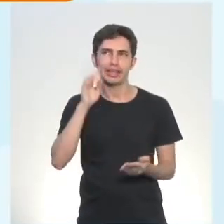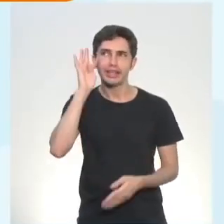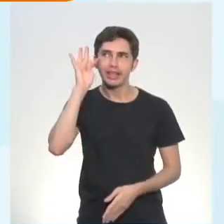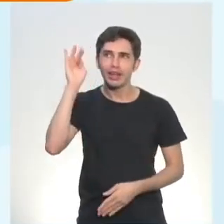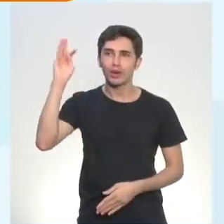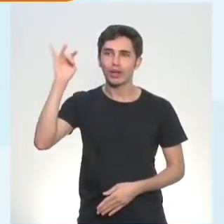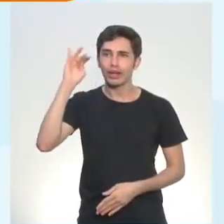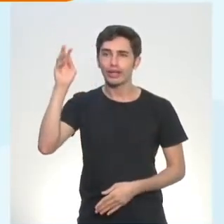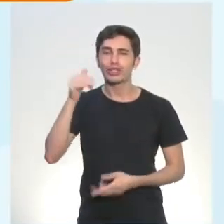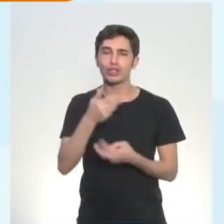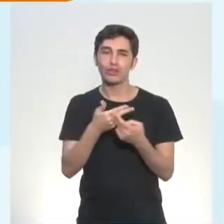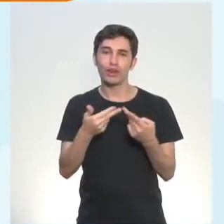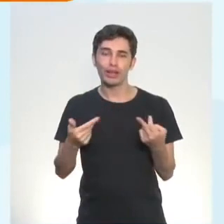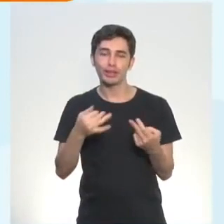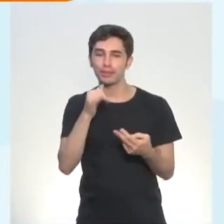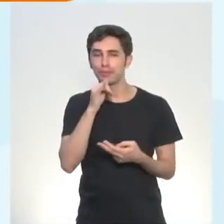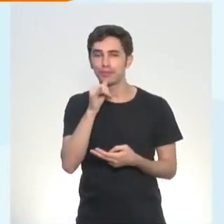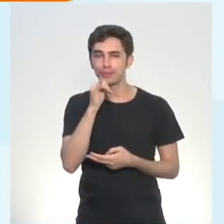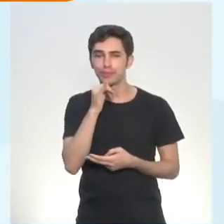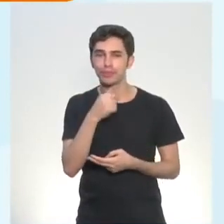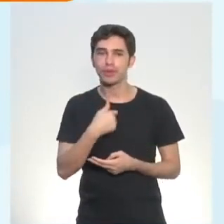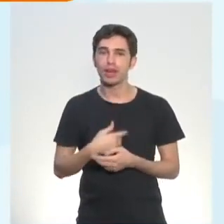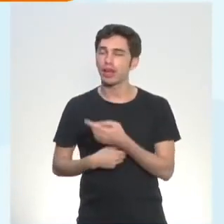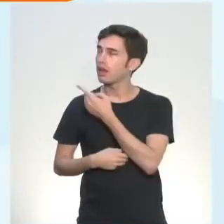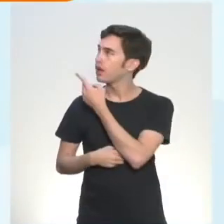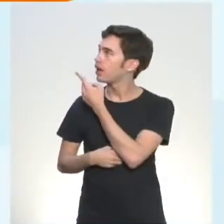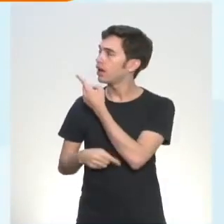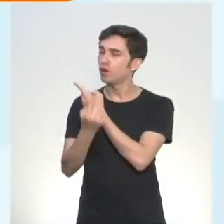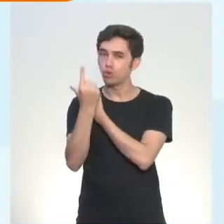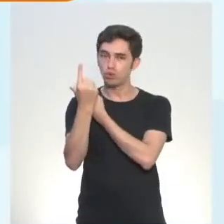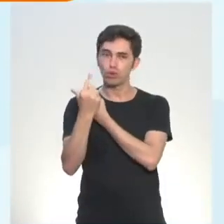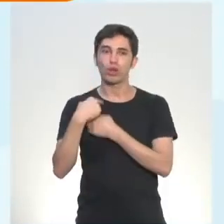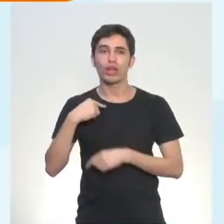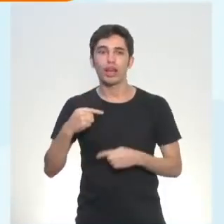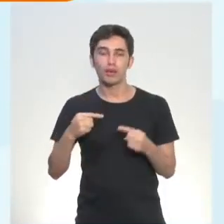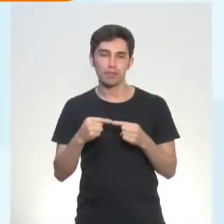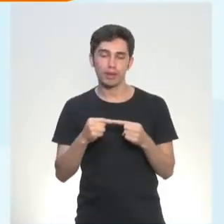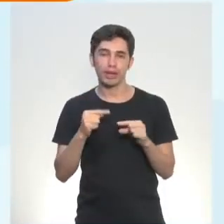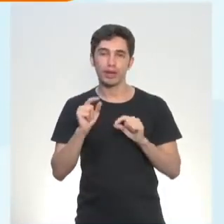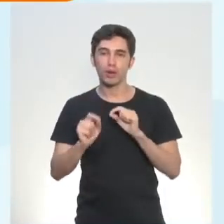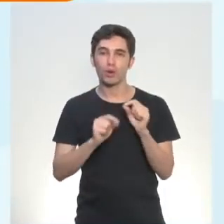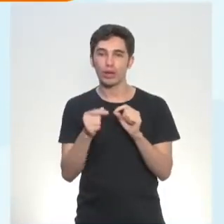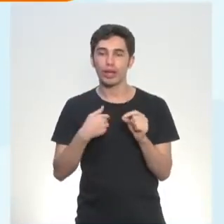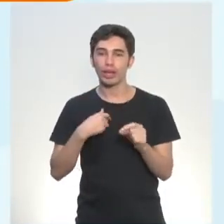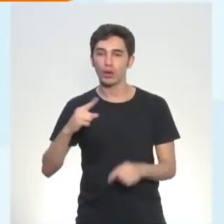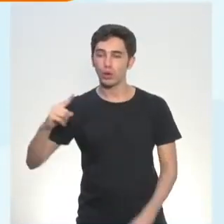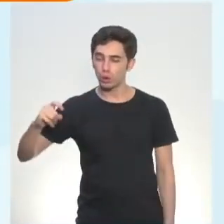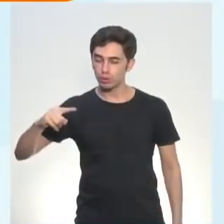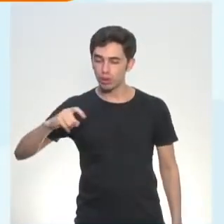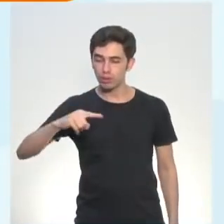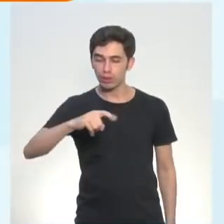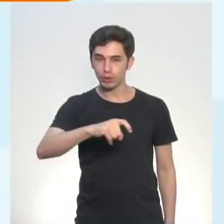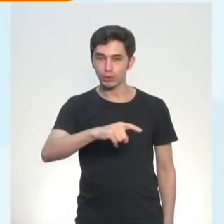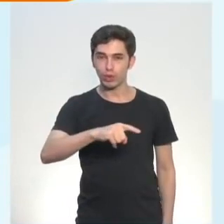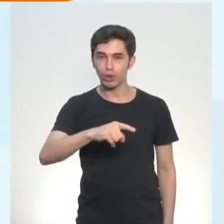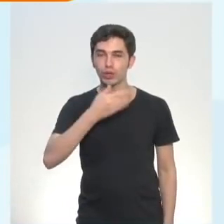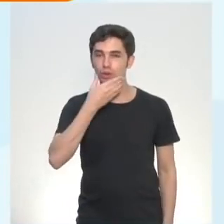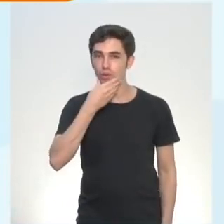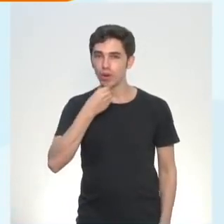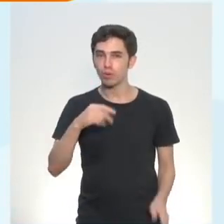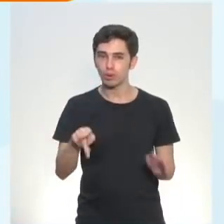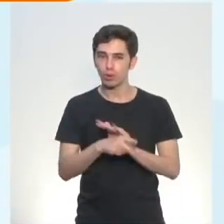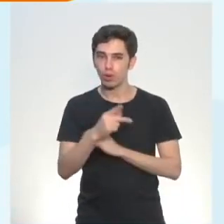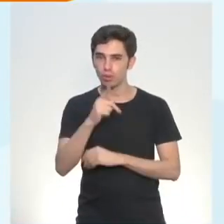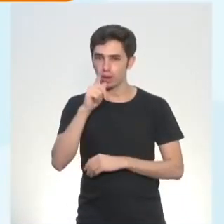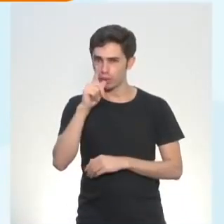teorias. Entre elas, a gente tem aí a teoria da pré-formação, onde então o espermatozoide ele abrigaria um indivíduo em miniatura, que já